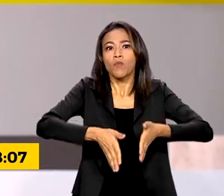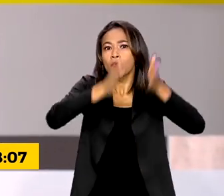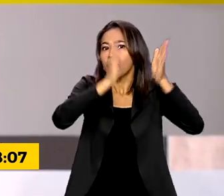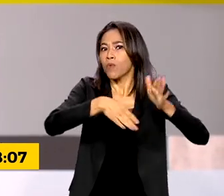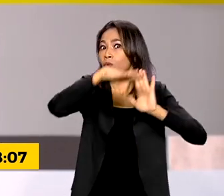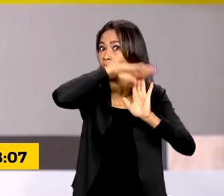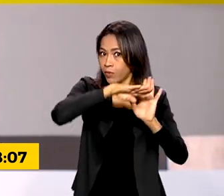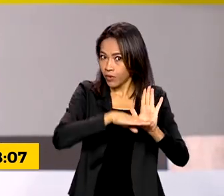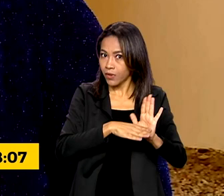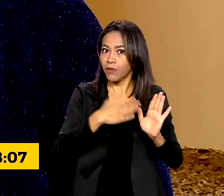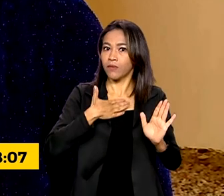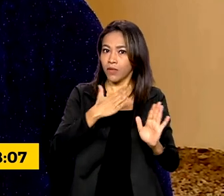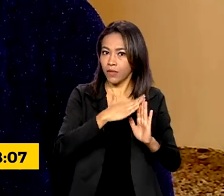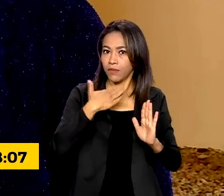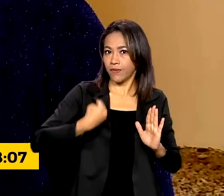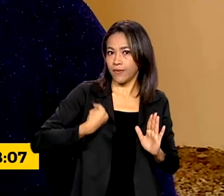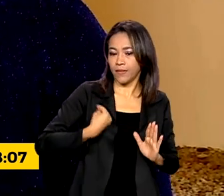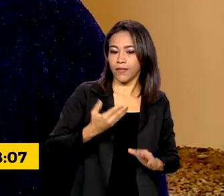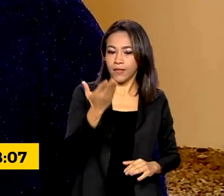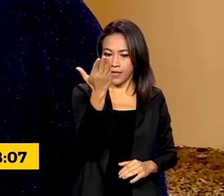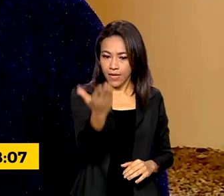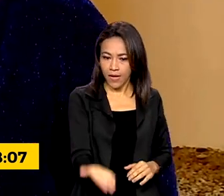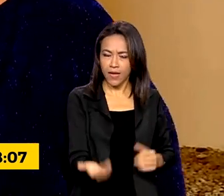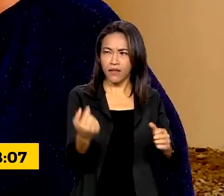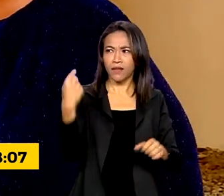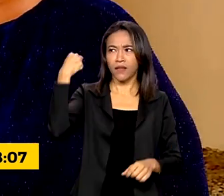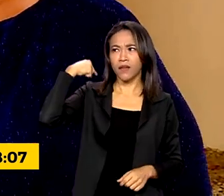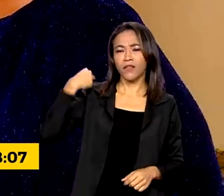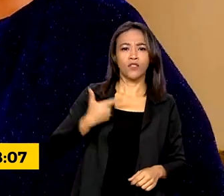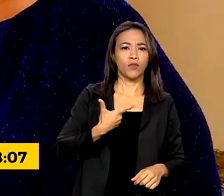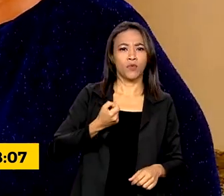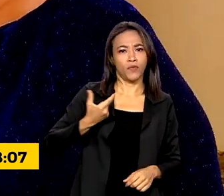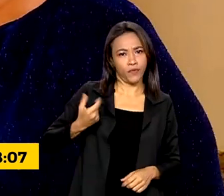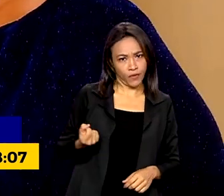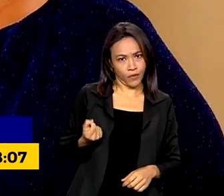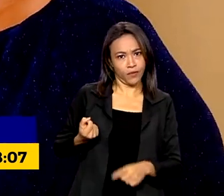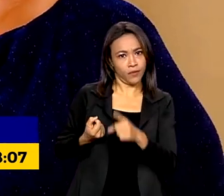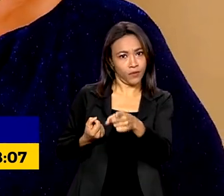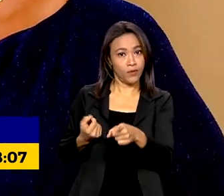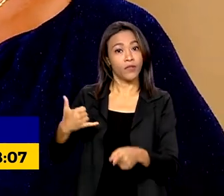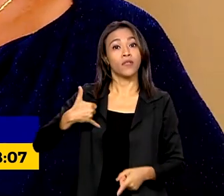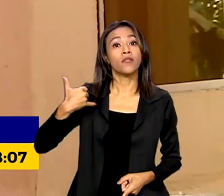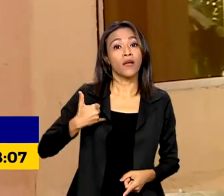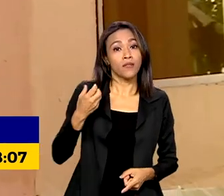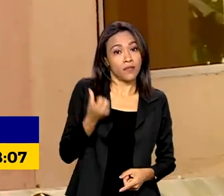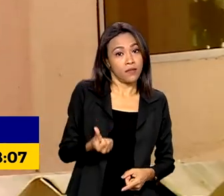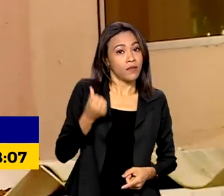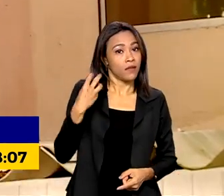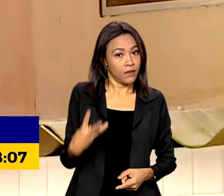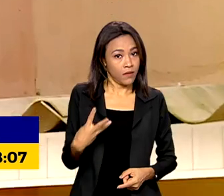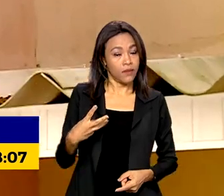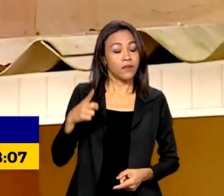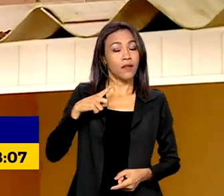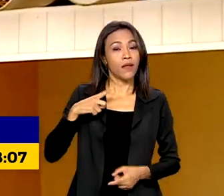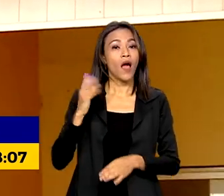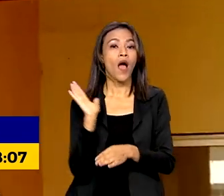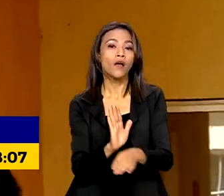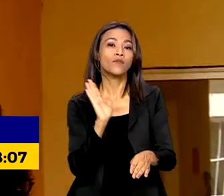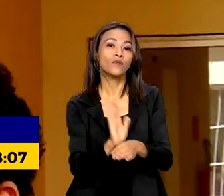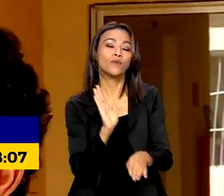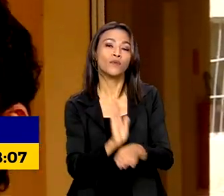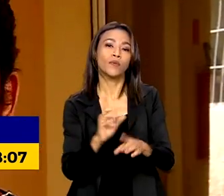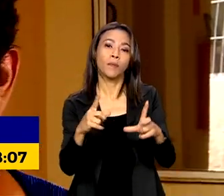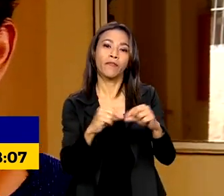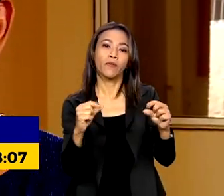Minha Casa Minha Vida. Desde 2020, Maria Dini, de 63 anos, recebe ajuda da